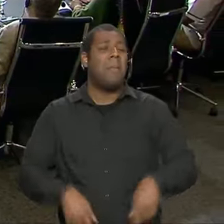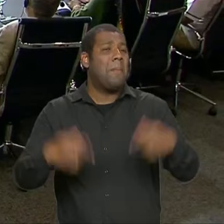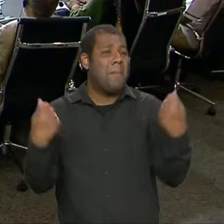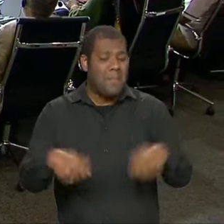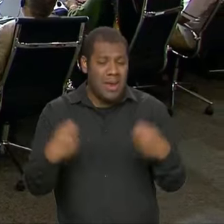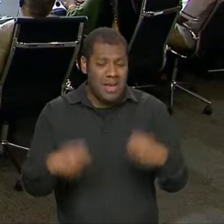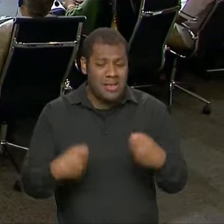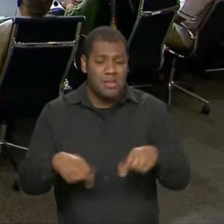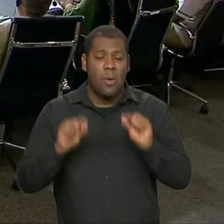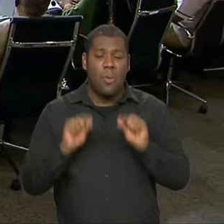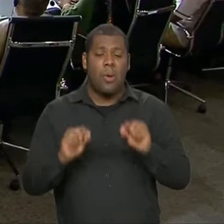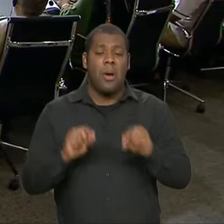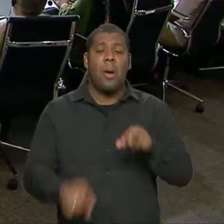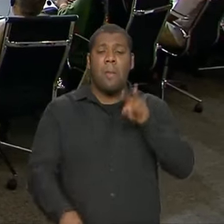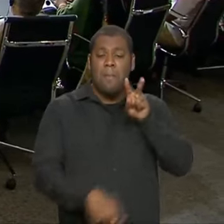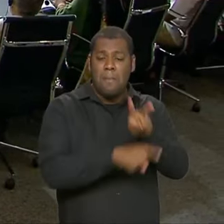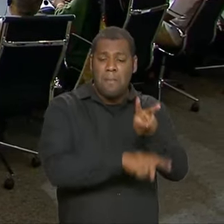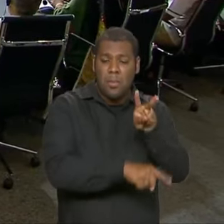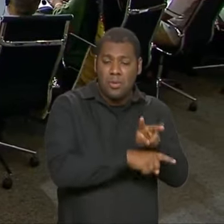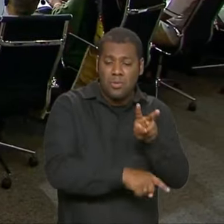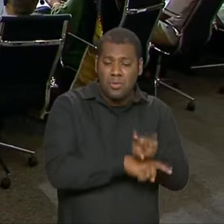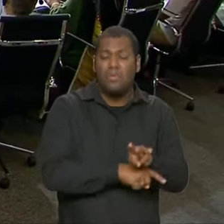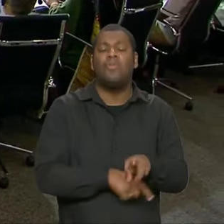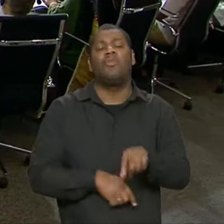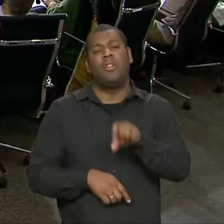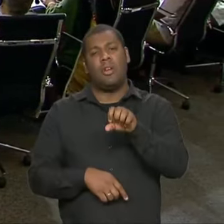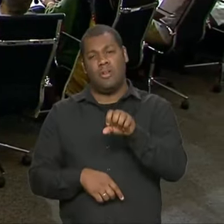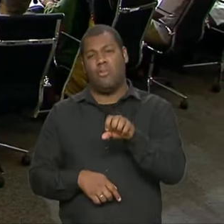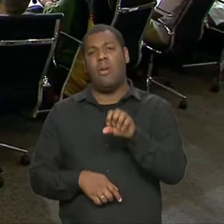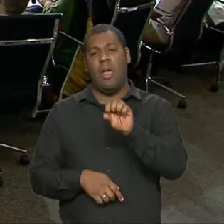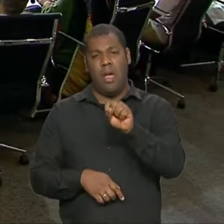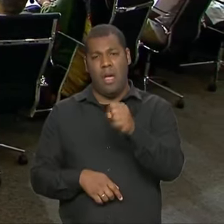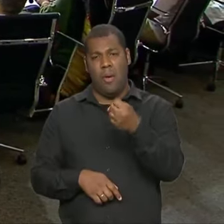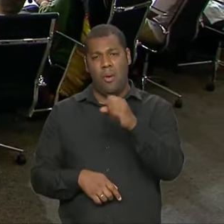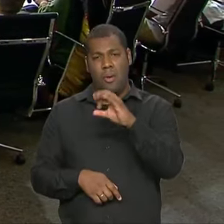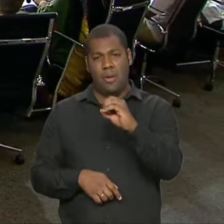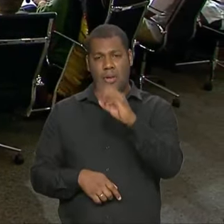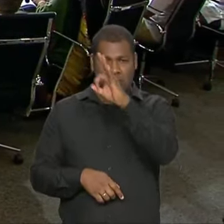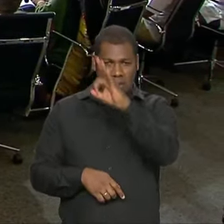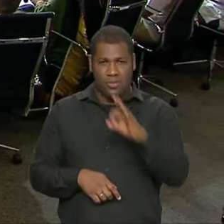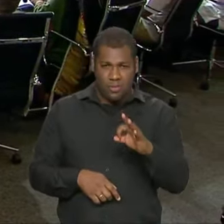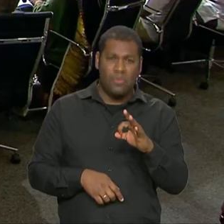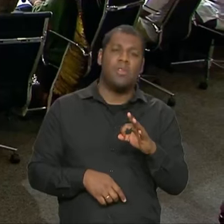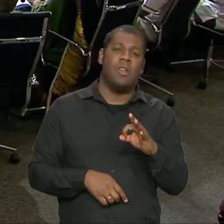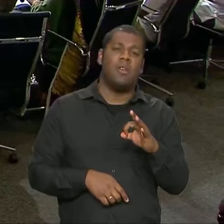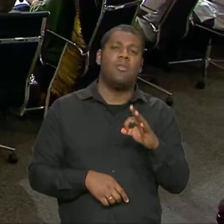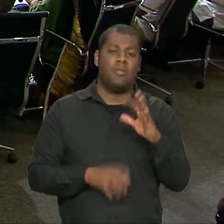preciso proteger pelo menos 80% da Amazônia para